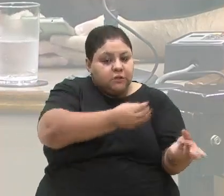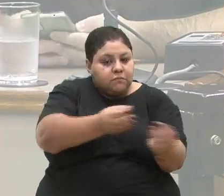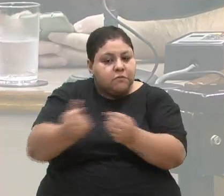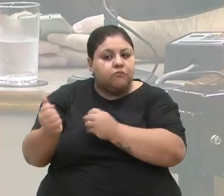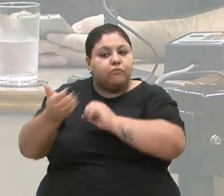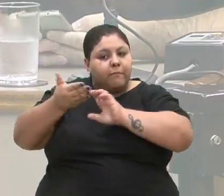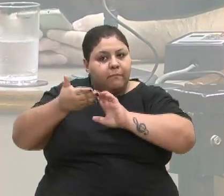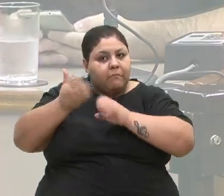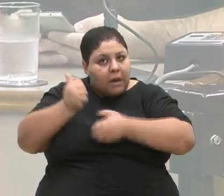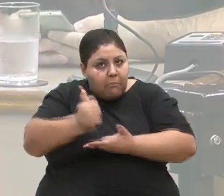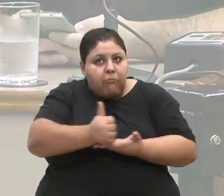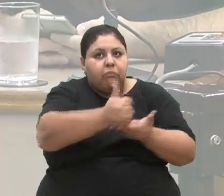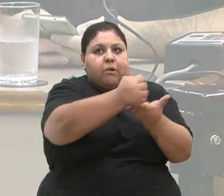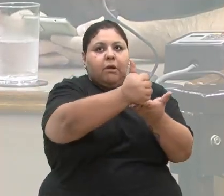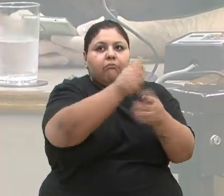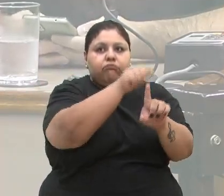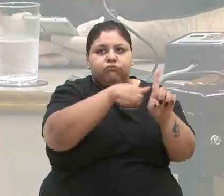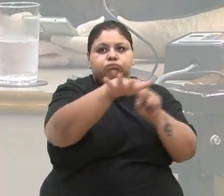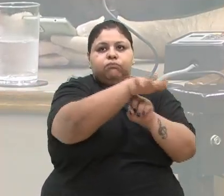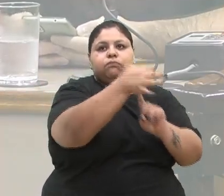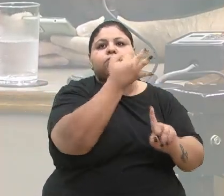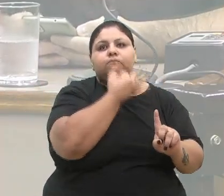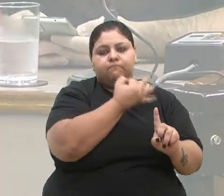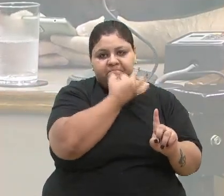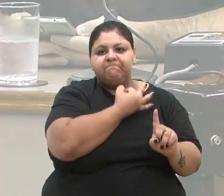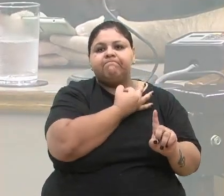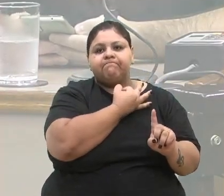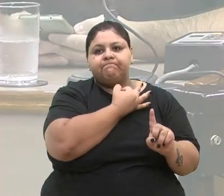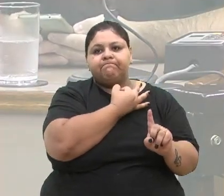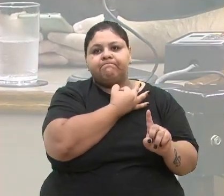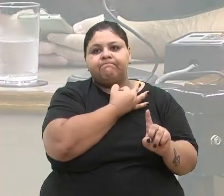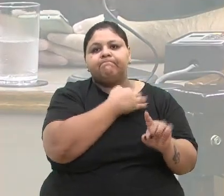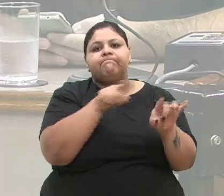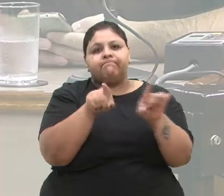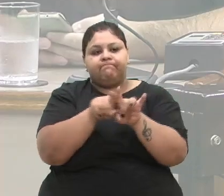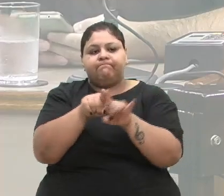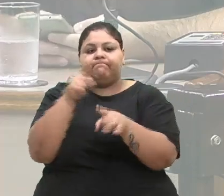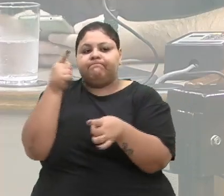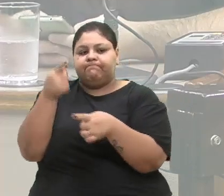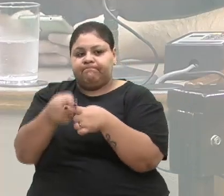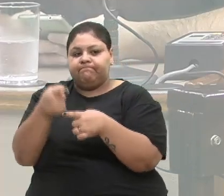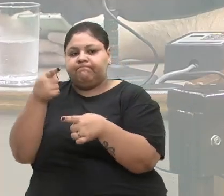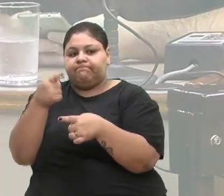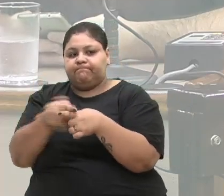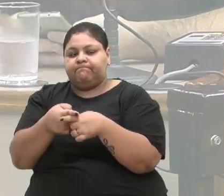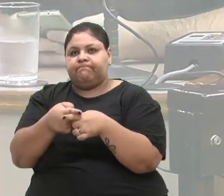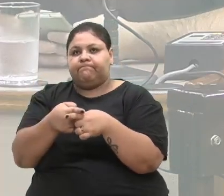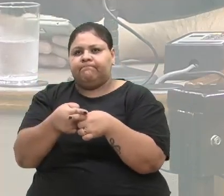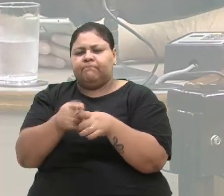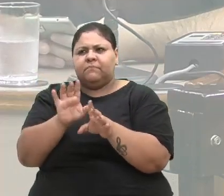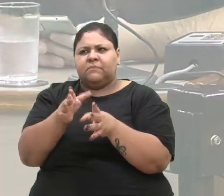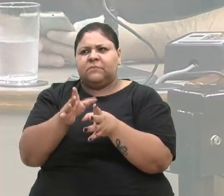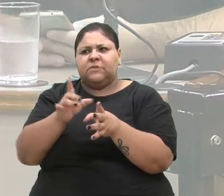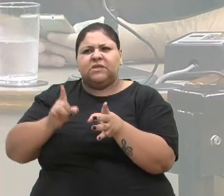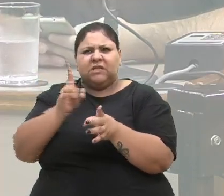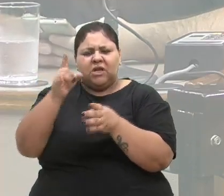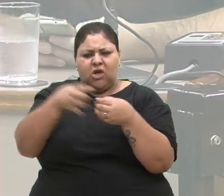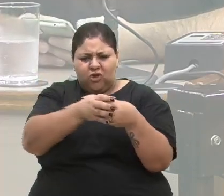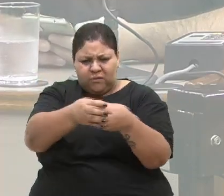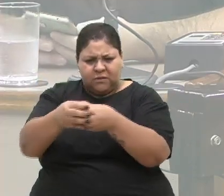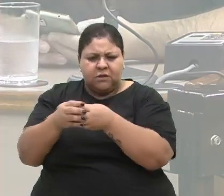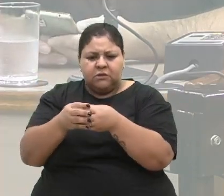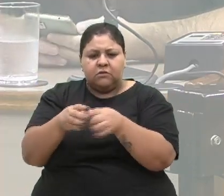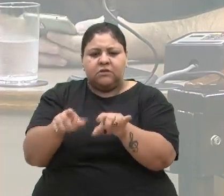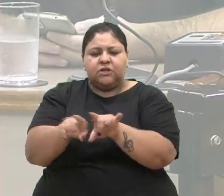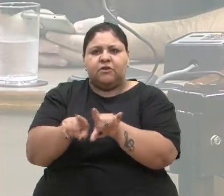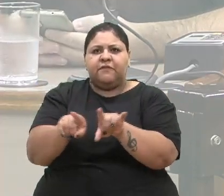contribuir pela sociedade caxiense, em especial ainda porque ele é, se eu não me engano, da última turma ou das últimas